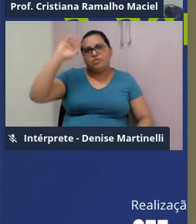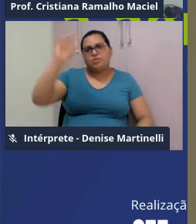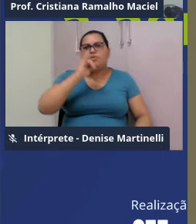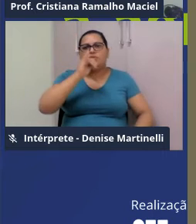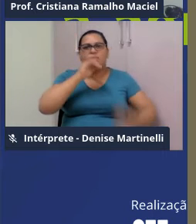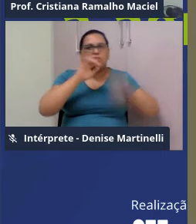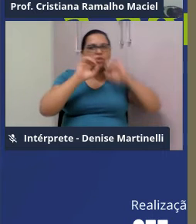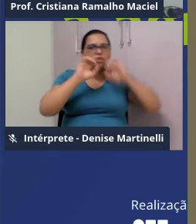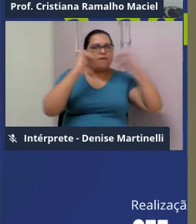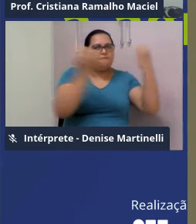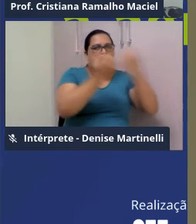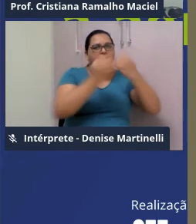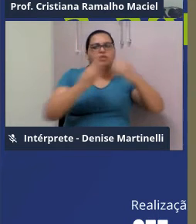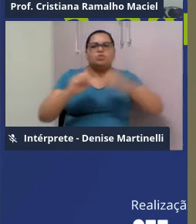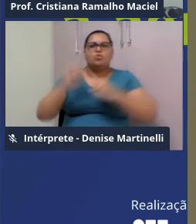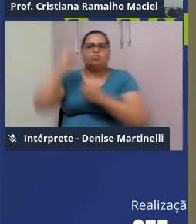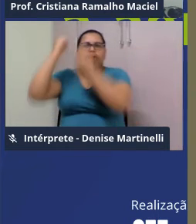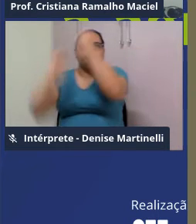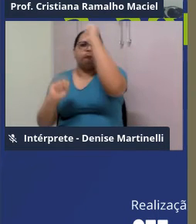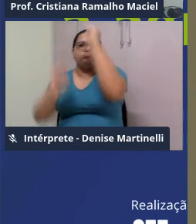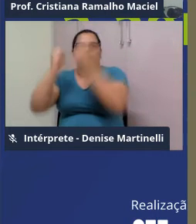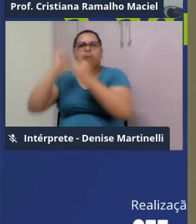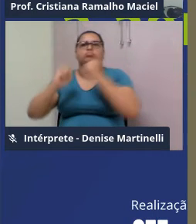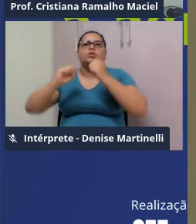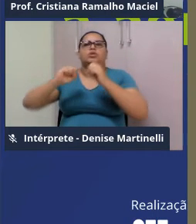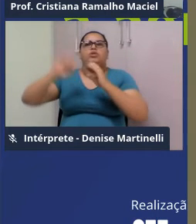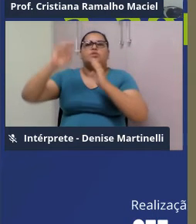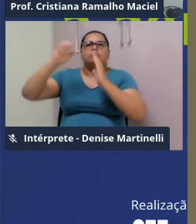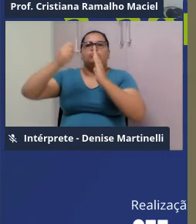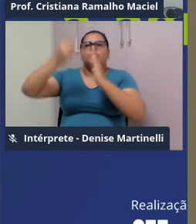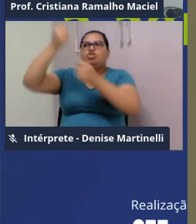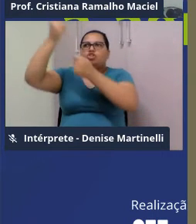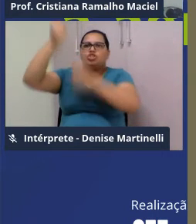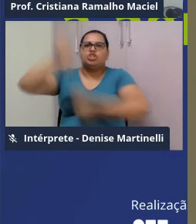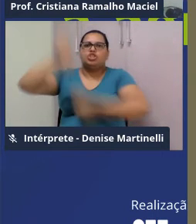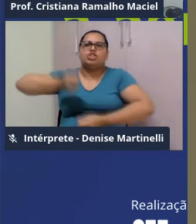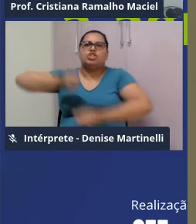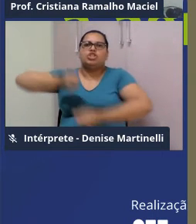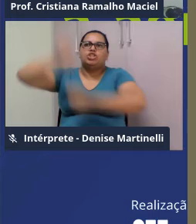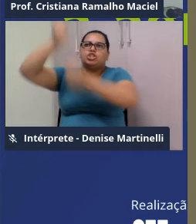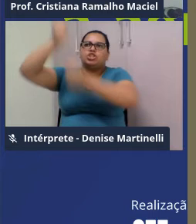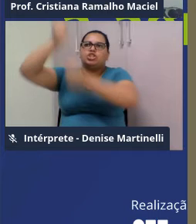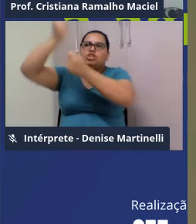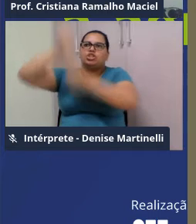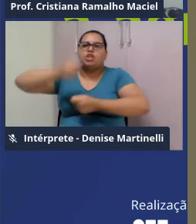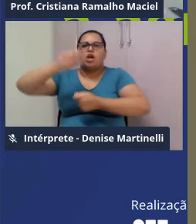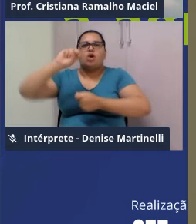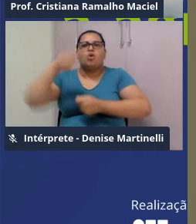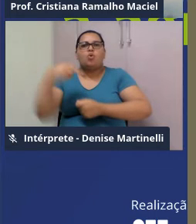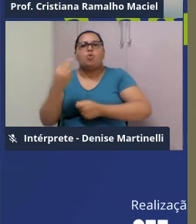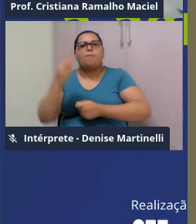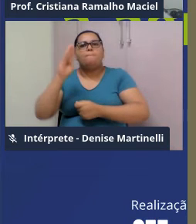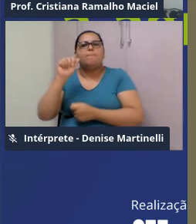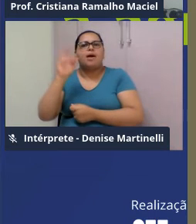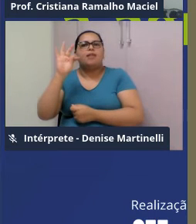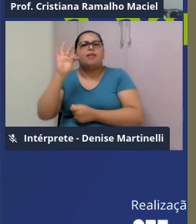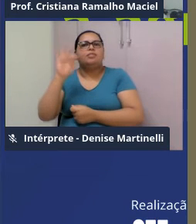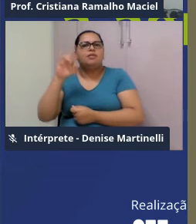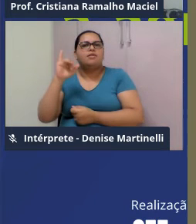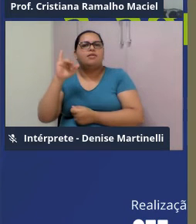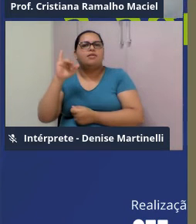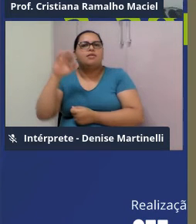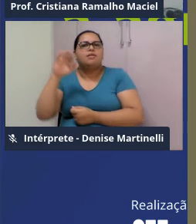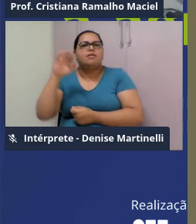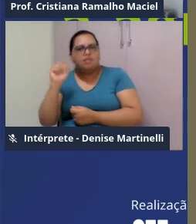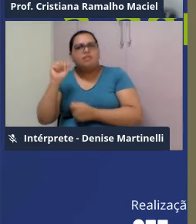ou de bateria teve um acidente que descarregou cádmio naquela água, ou uma indústria que descarregou na